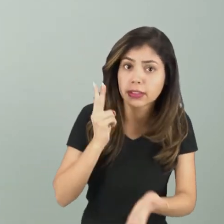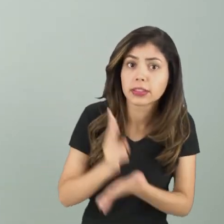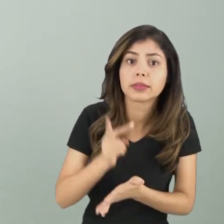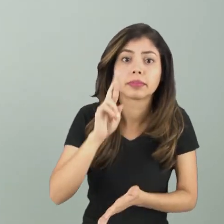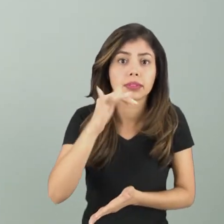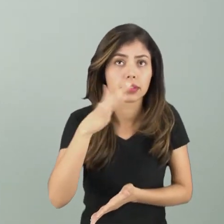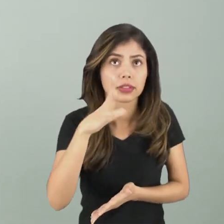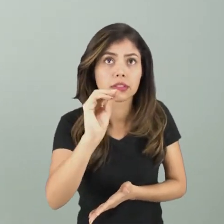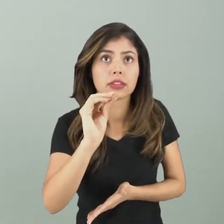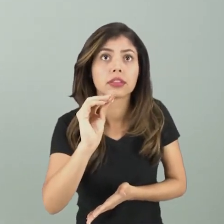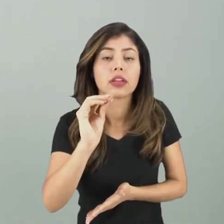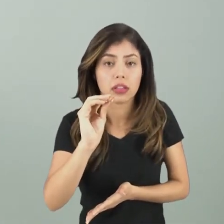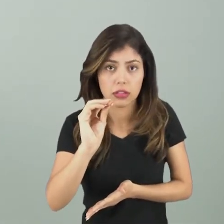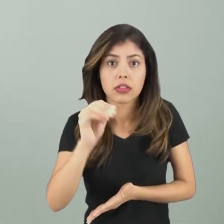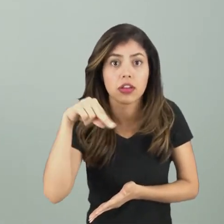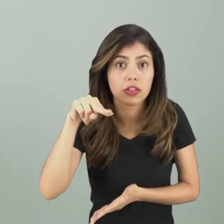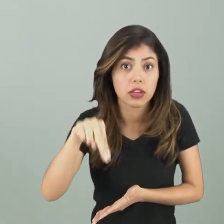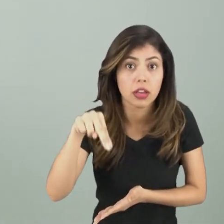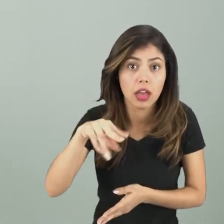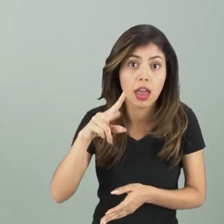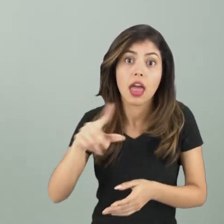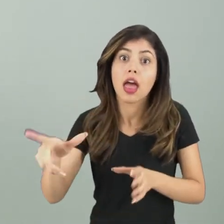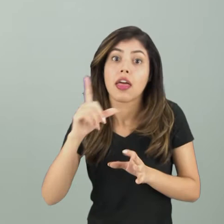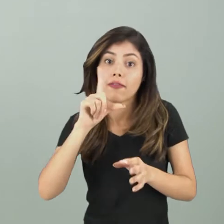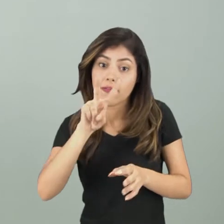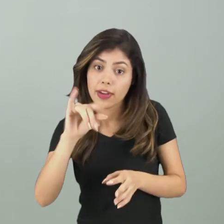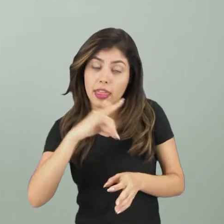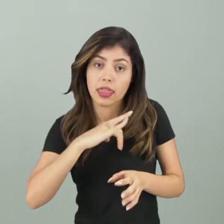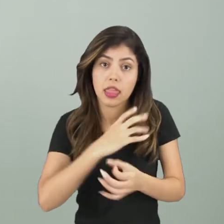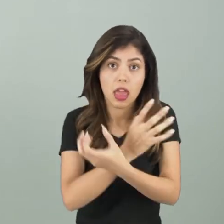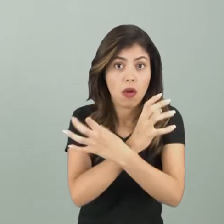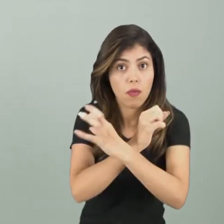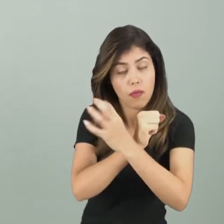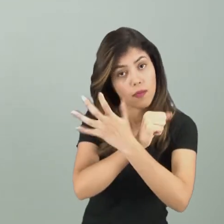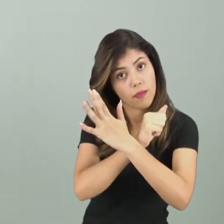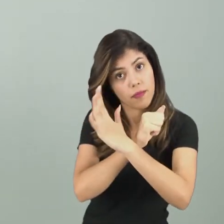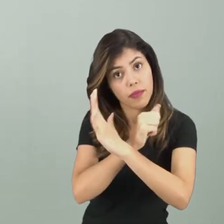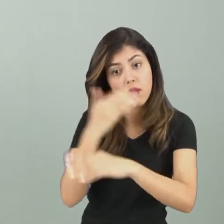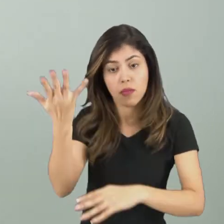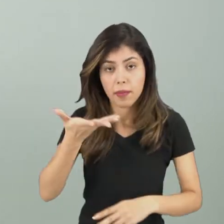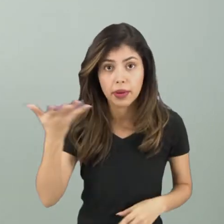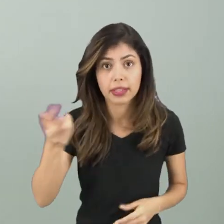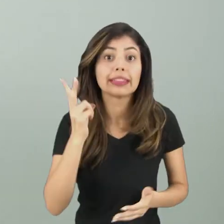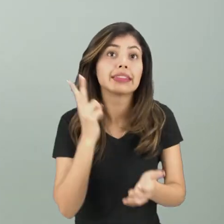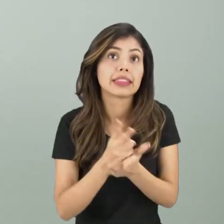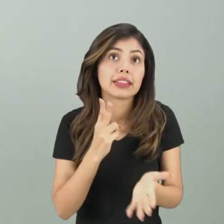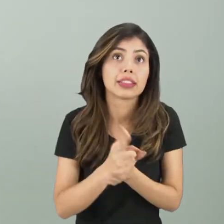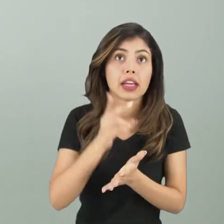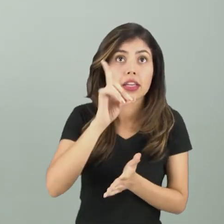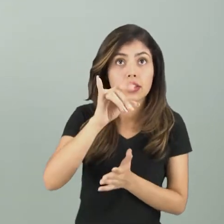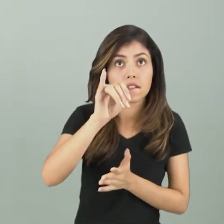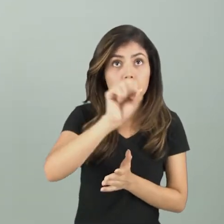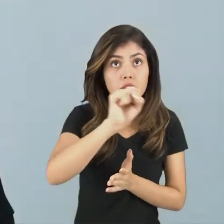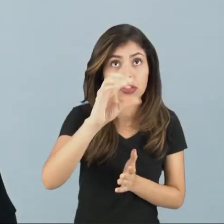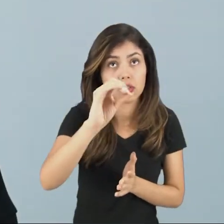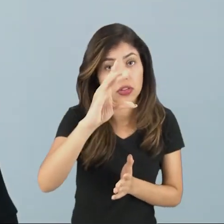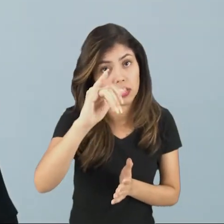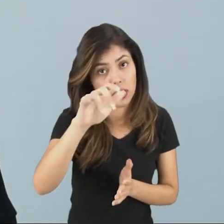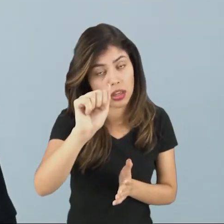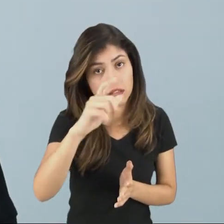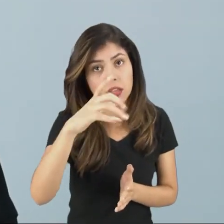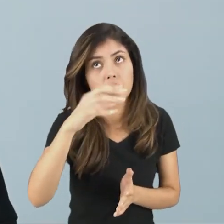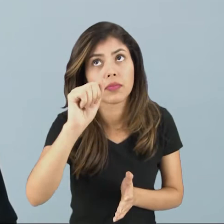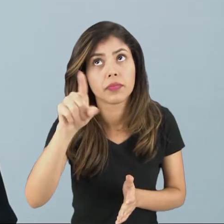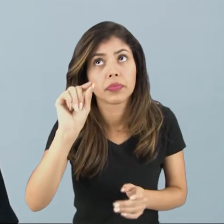de neutralização, a gente tem que lembrar que tem que ter um ácido e uma base. E quando a gente falar de dissociação, a gente tem que lembrar de duas